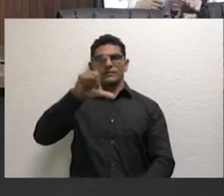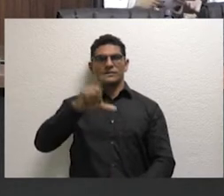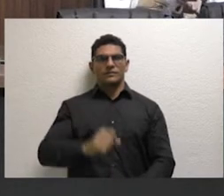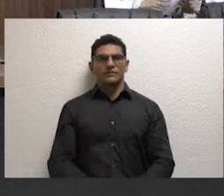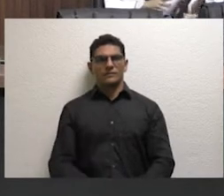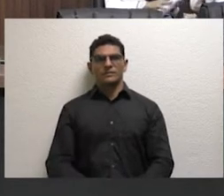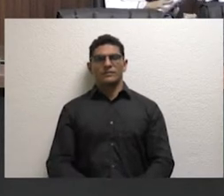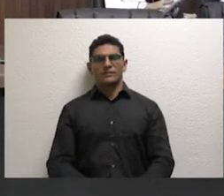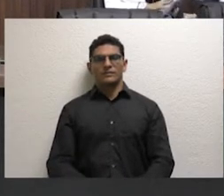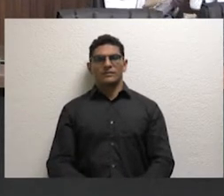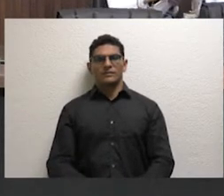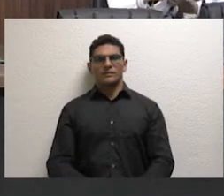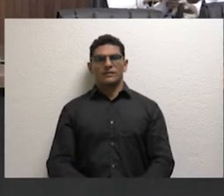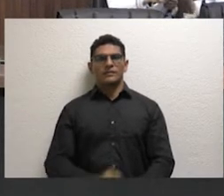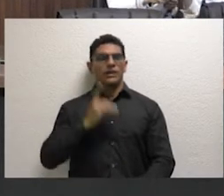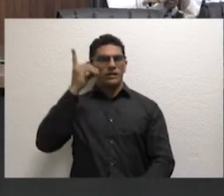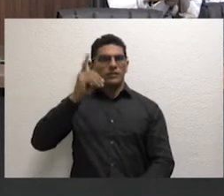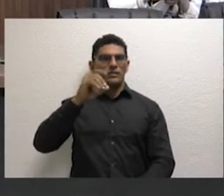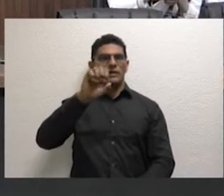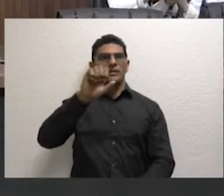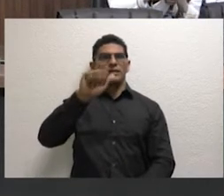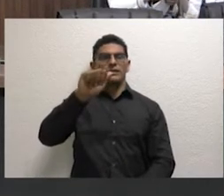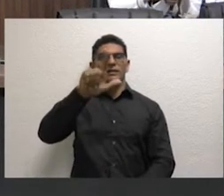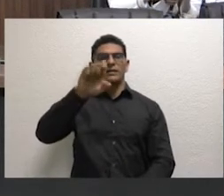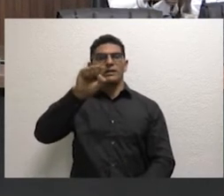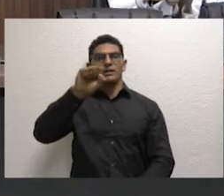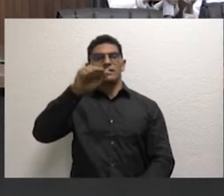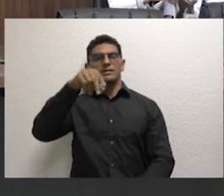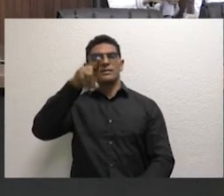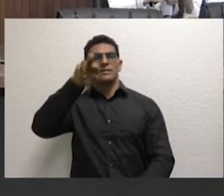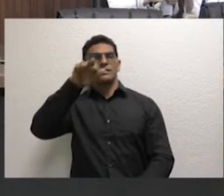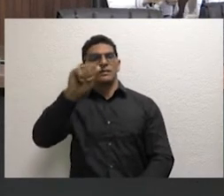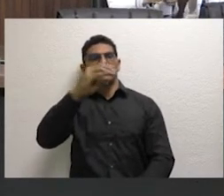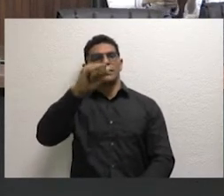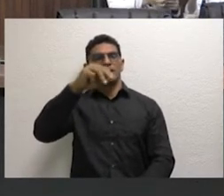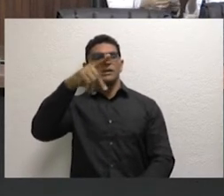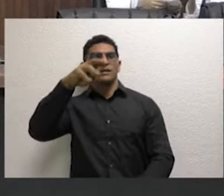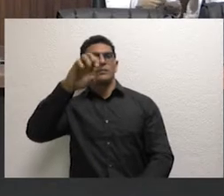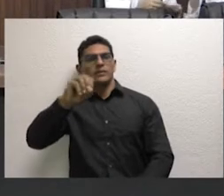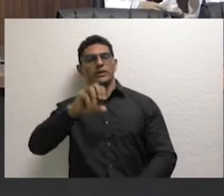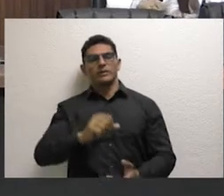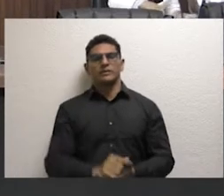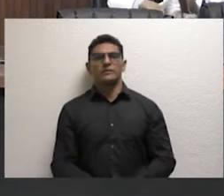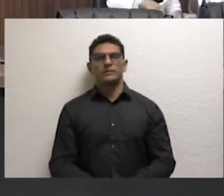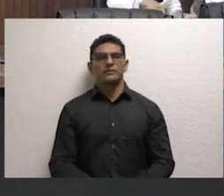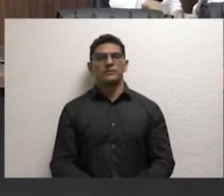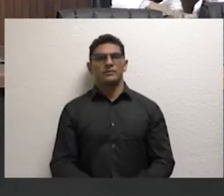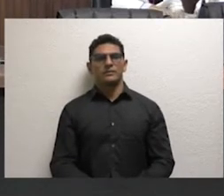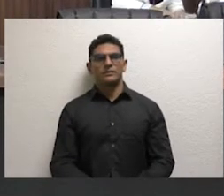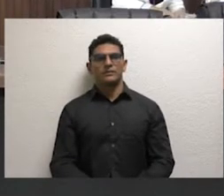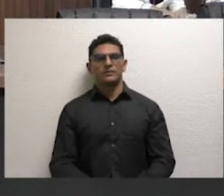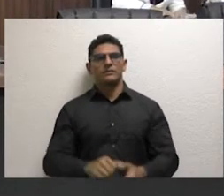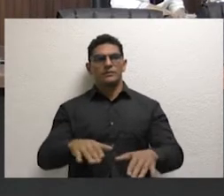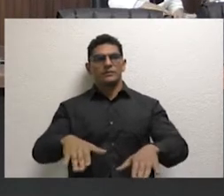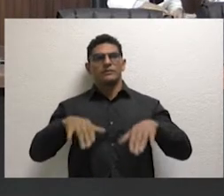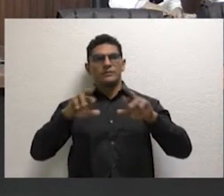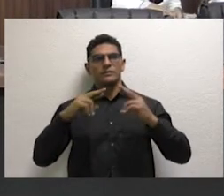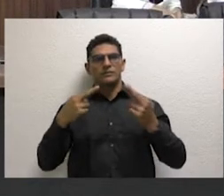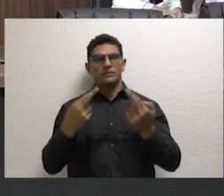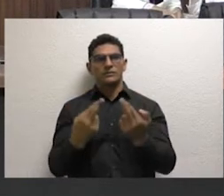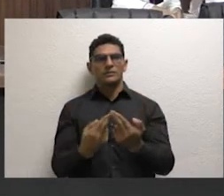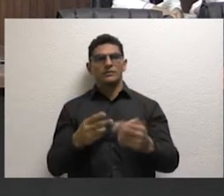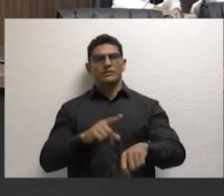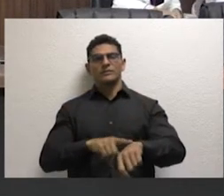Contelo enquanto não começa sua sessão deputado deputado Alessandra inclusive no grande expediente o